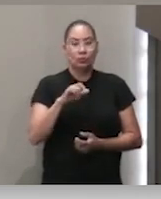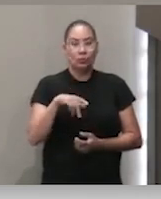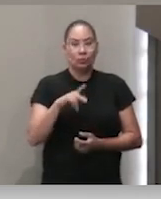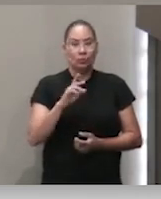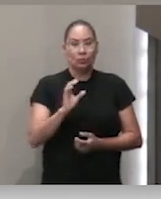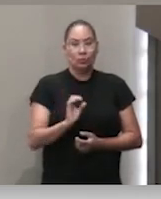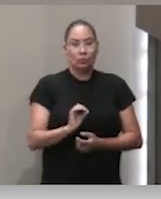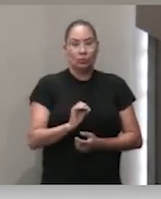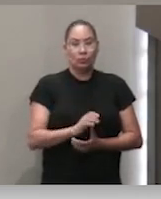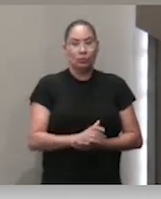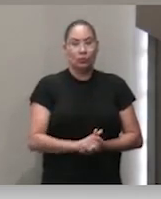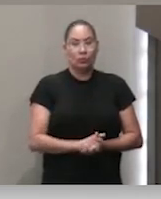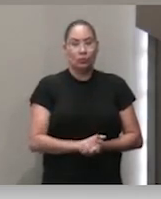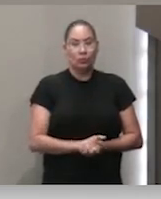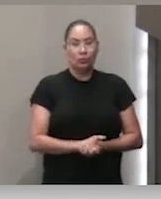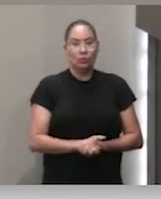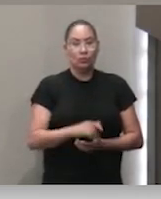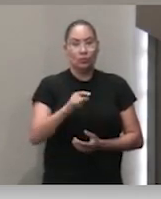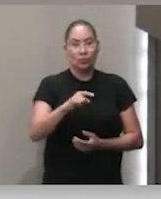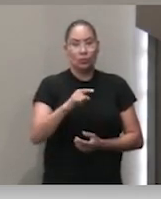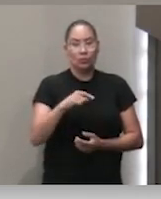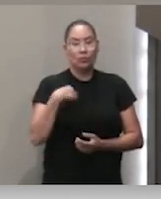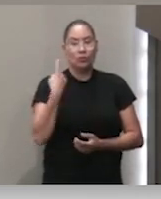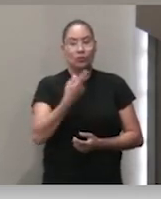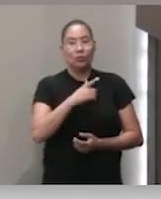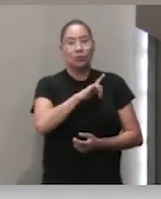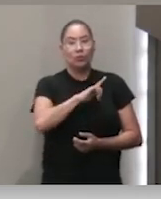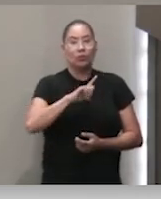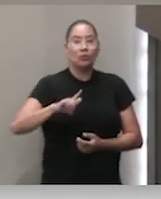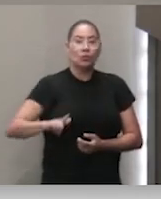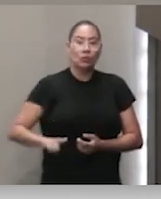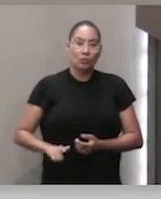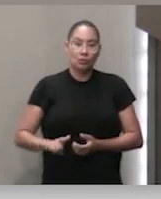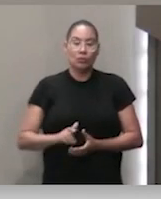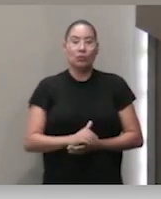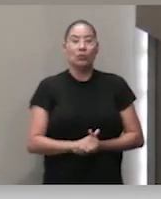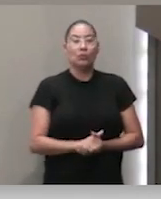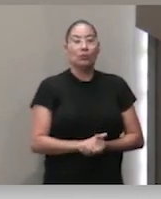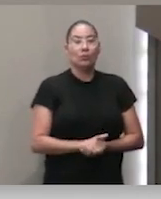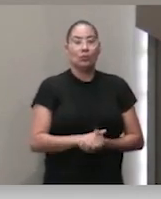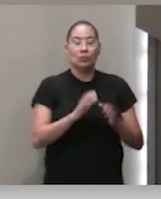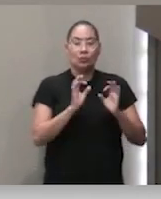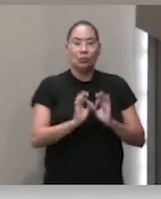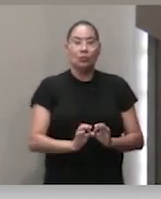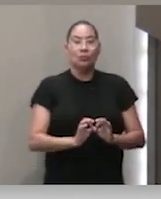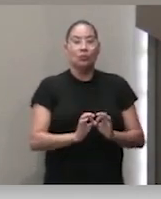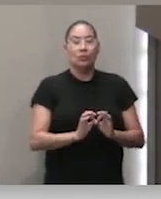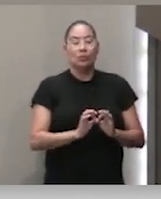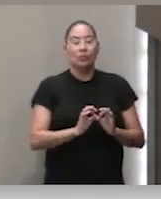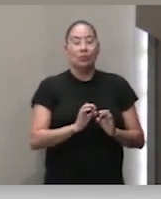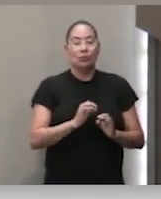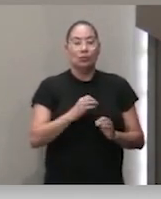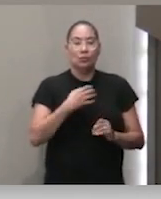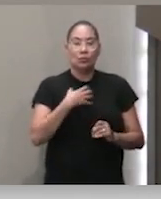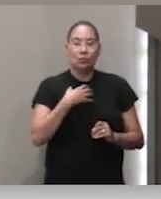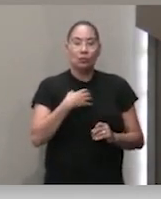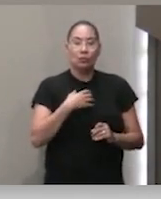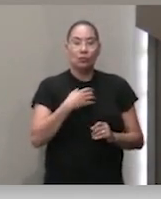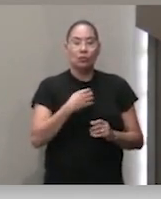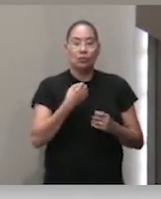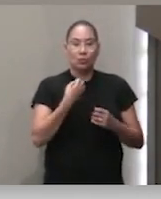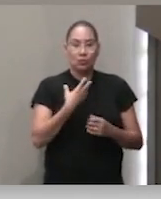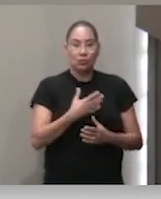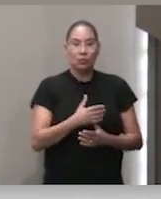ninguém tira essa dele. Esse vai ser nosso governador coerente, com os pés firmes no chão, não tem